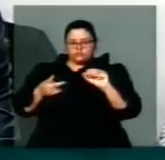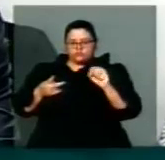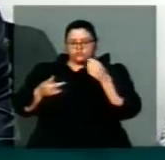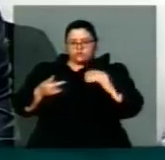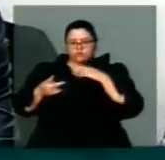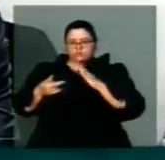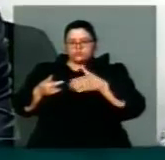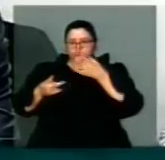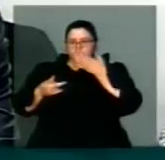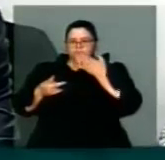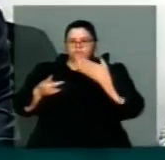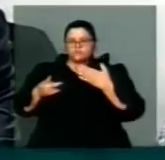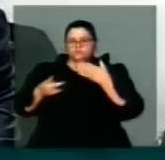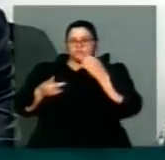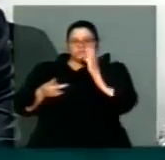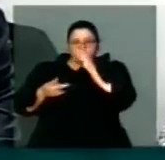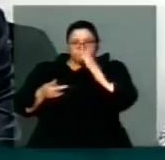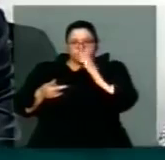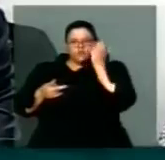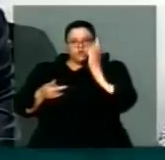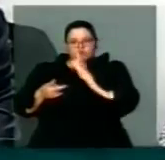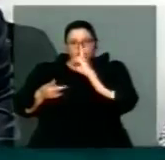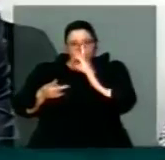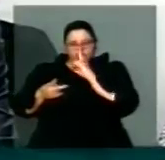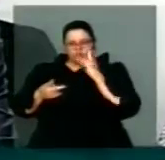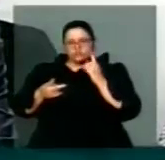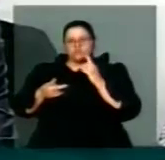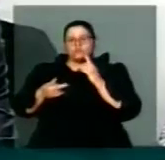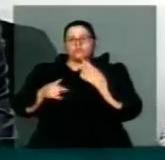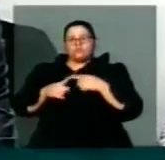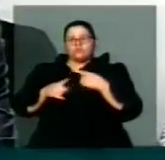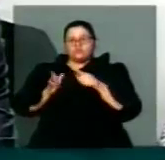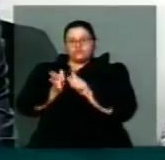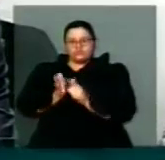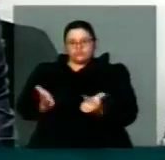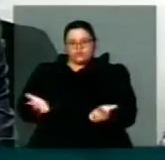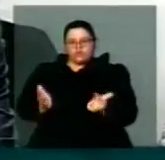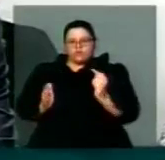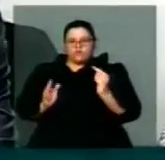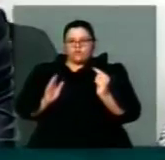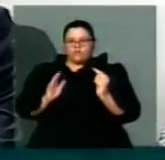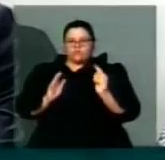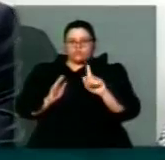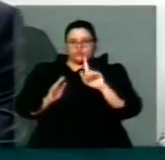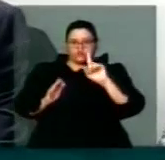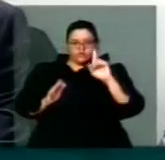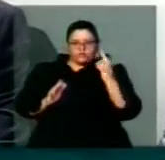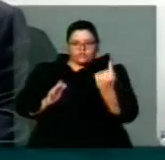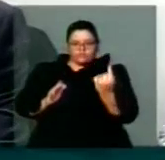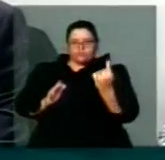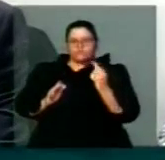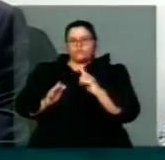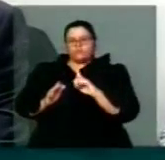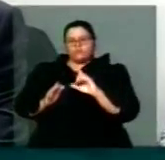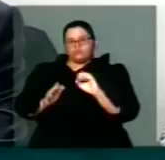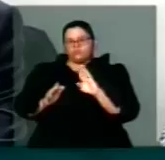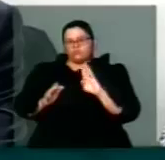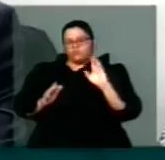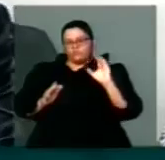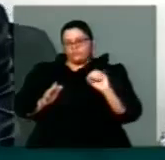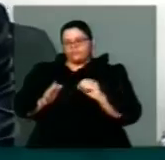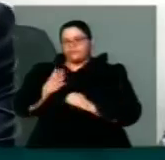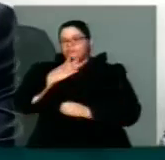na consequência da reportagem que havia saído do jornal O Globo. A petição, e eu tenho todos os